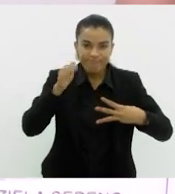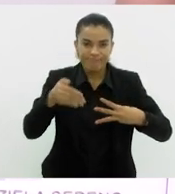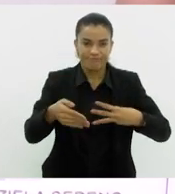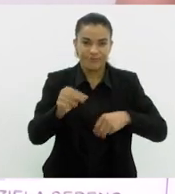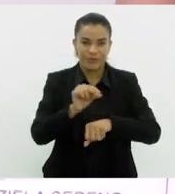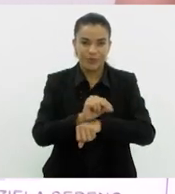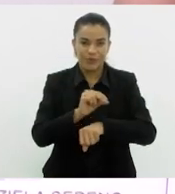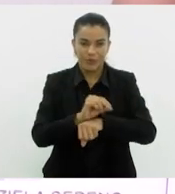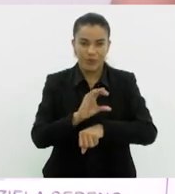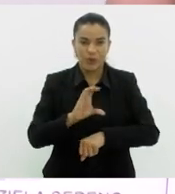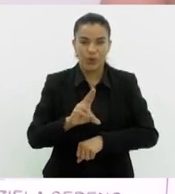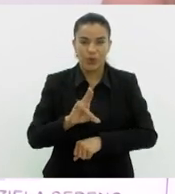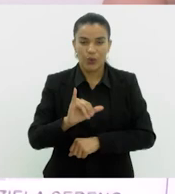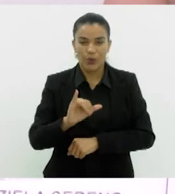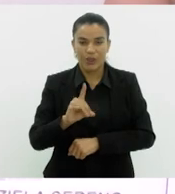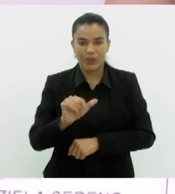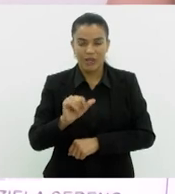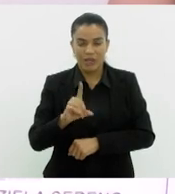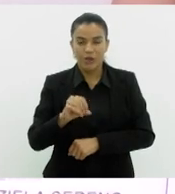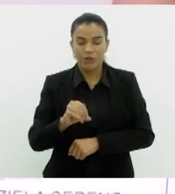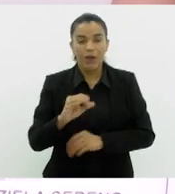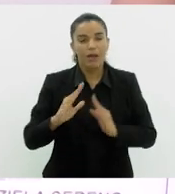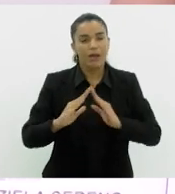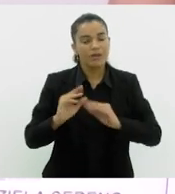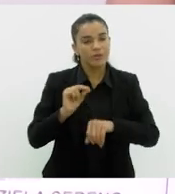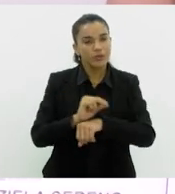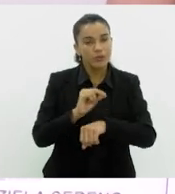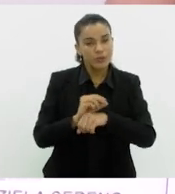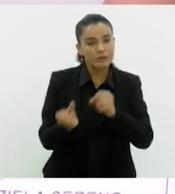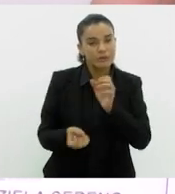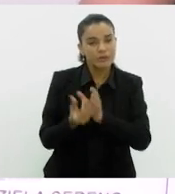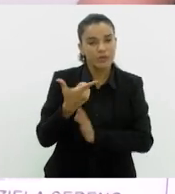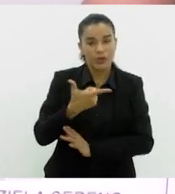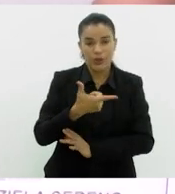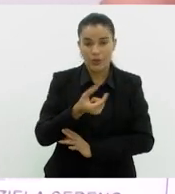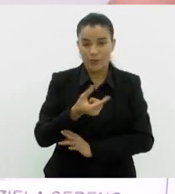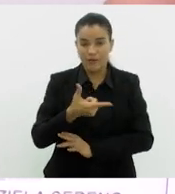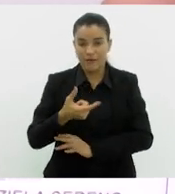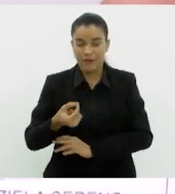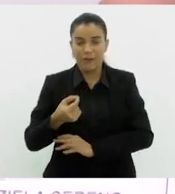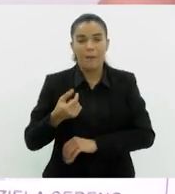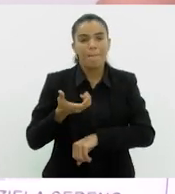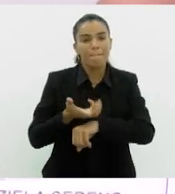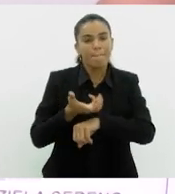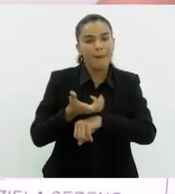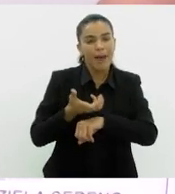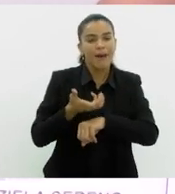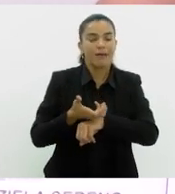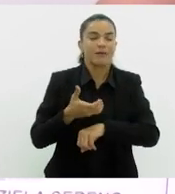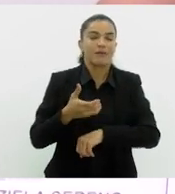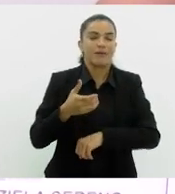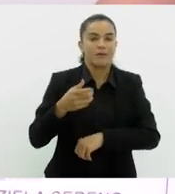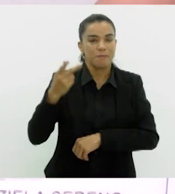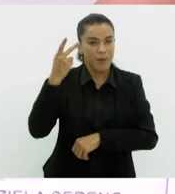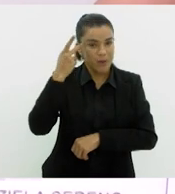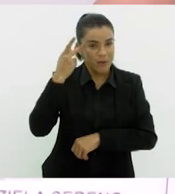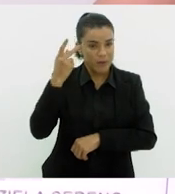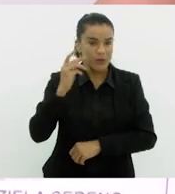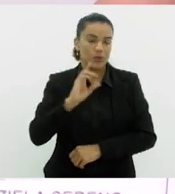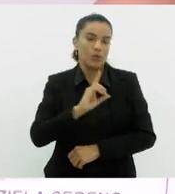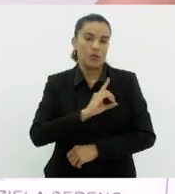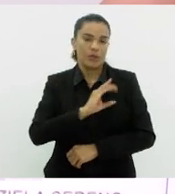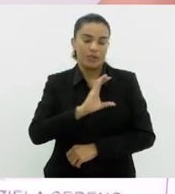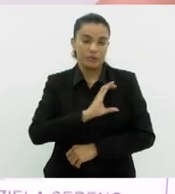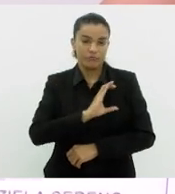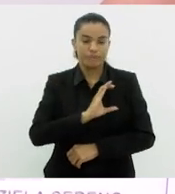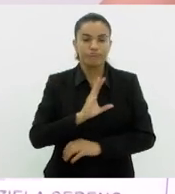né? Então, a Casa Cuidado, ela nasce em 2020, lá no Parque Paulista Duque de Caxias, muito nessa